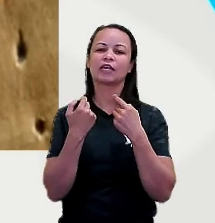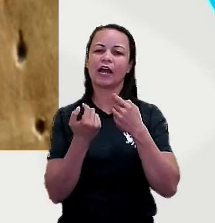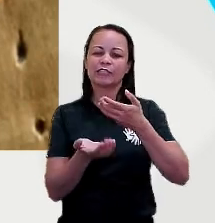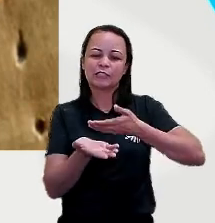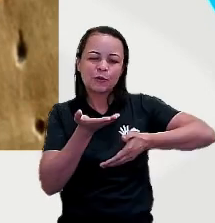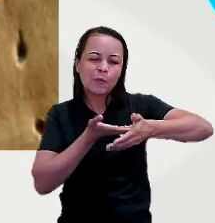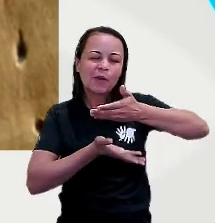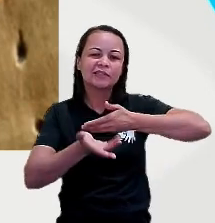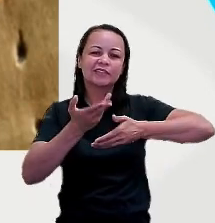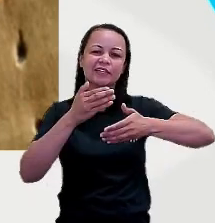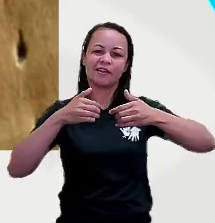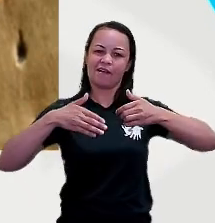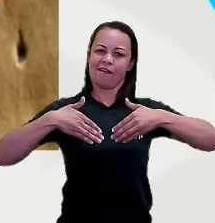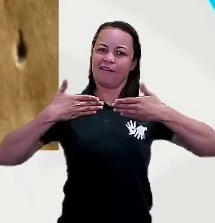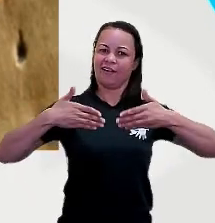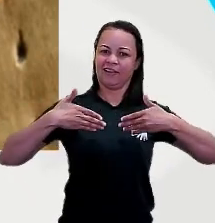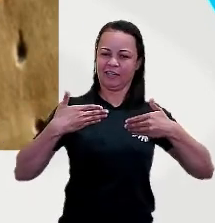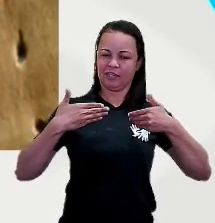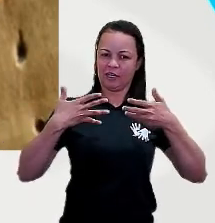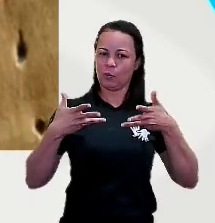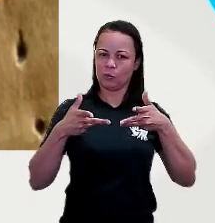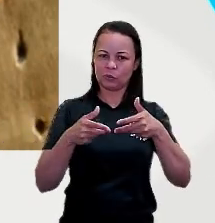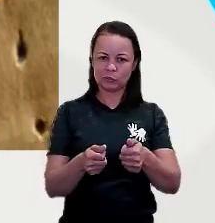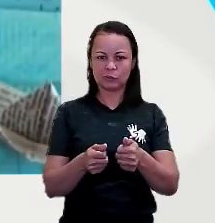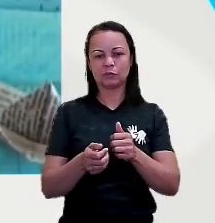compartilhar sua alegria com todo mundo.